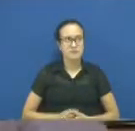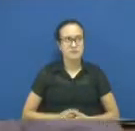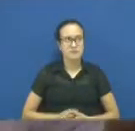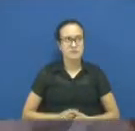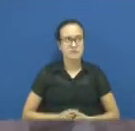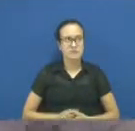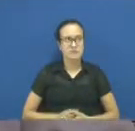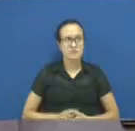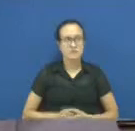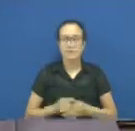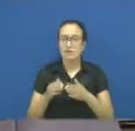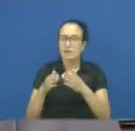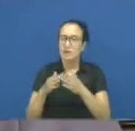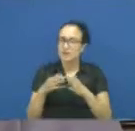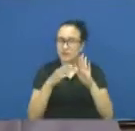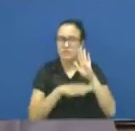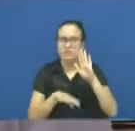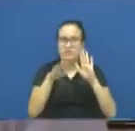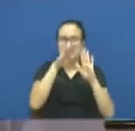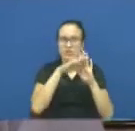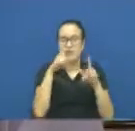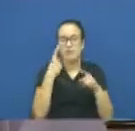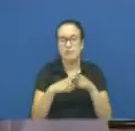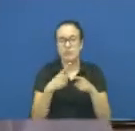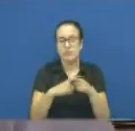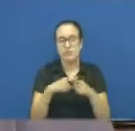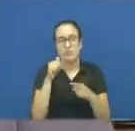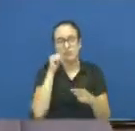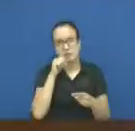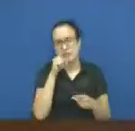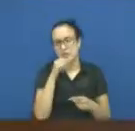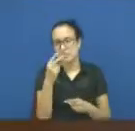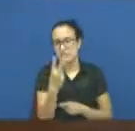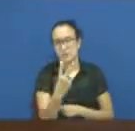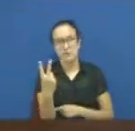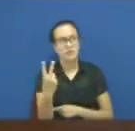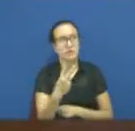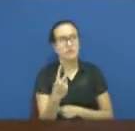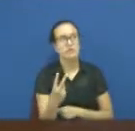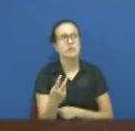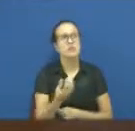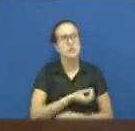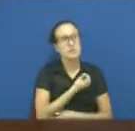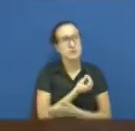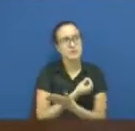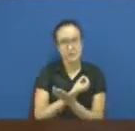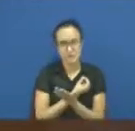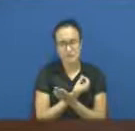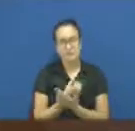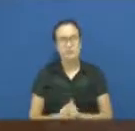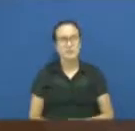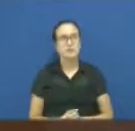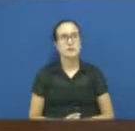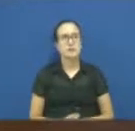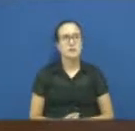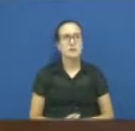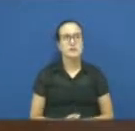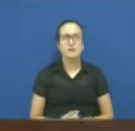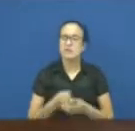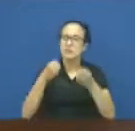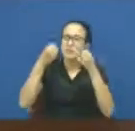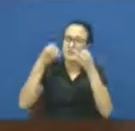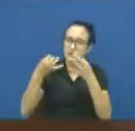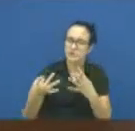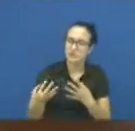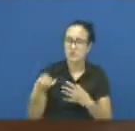a inversão pelo fato da dona Neuza e o seu Cury estar aqui nesta noite e dizer da